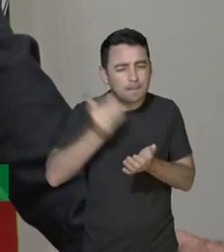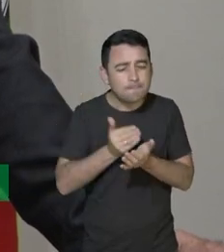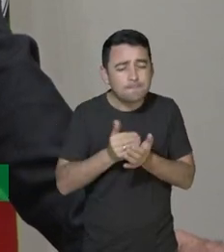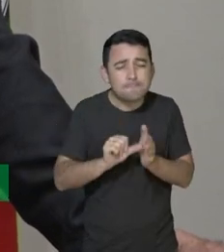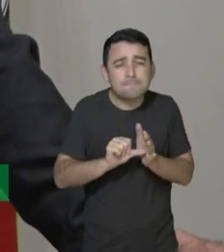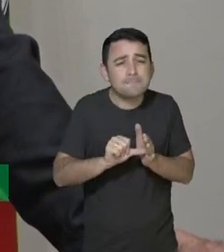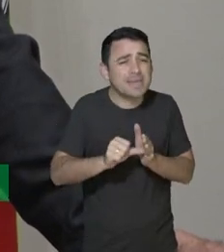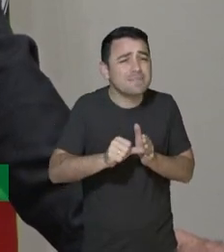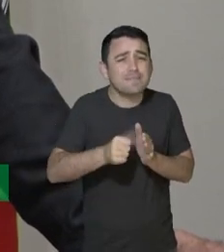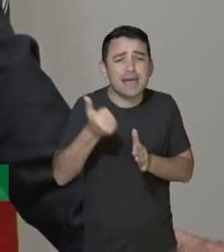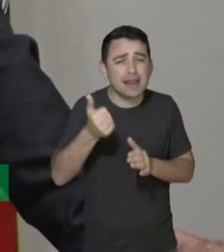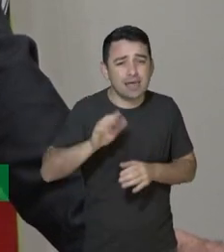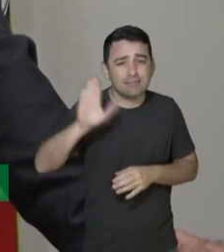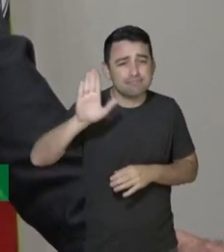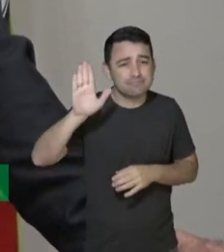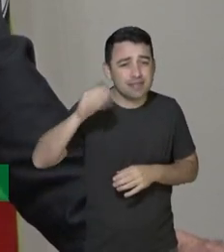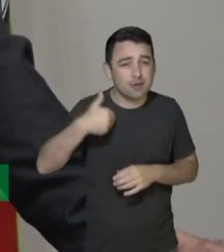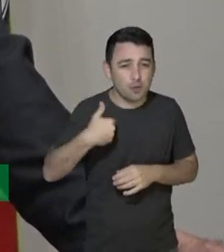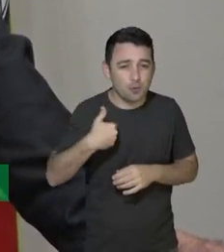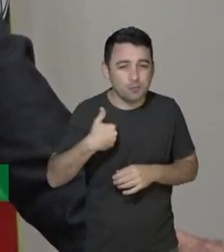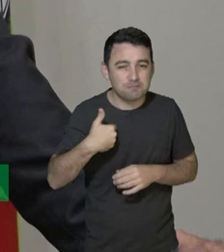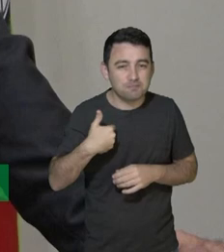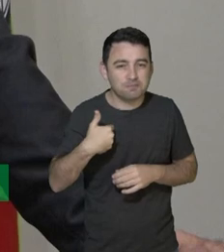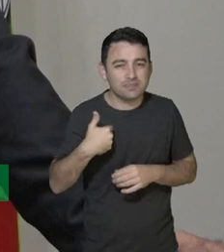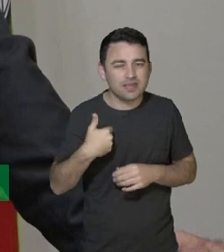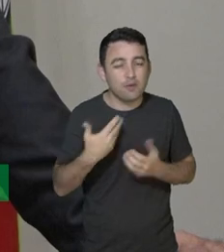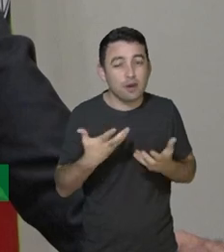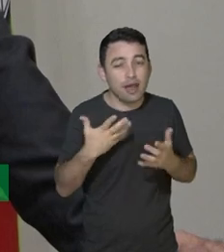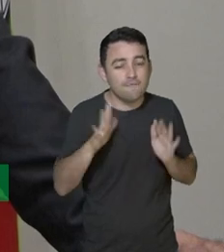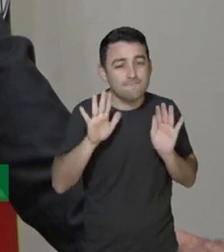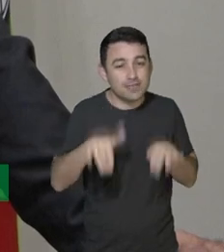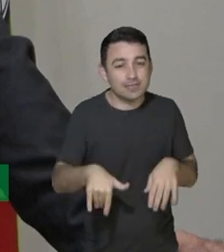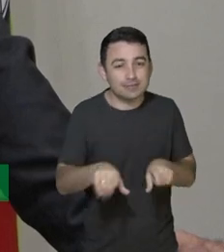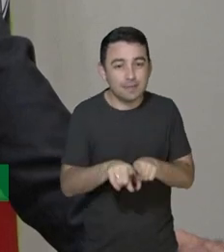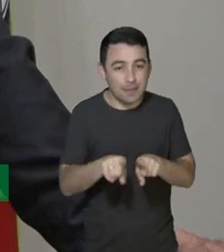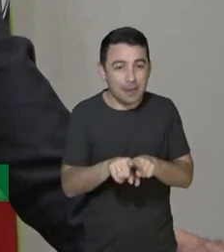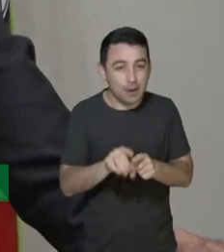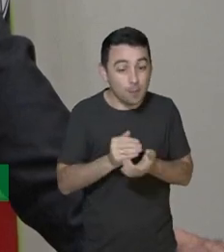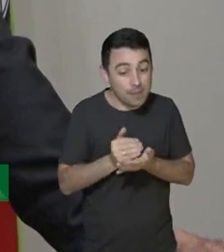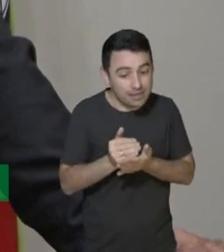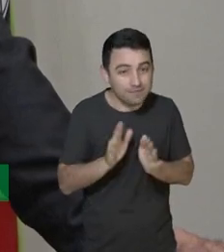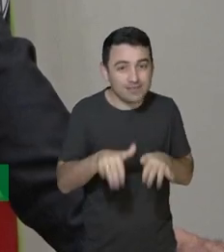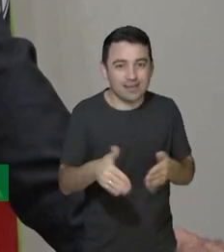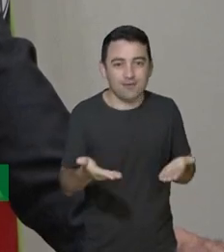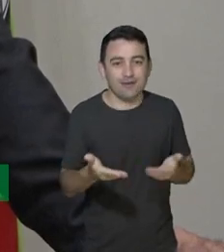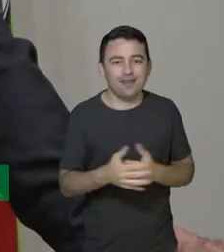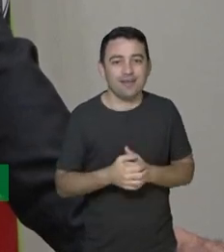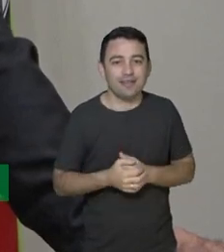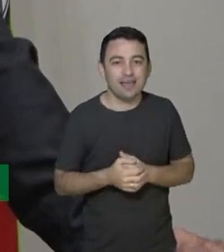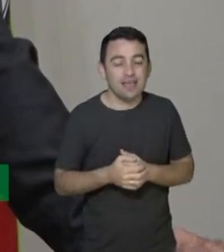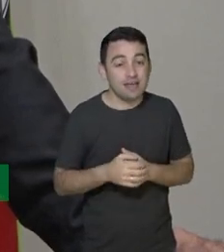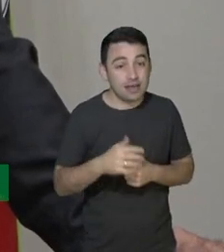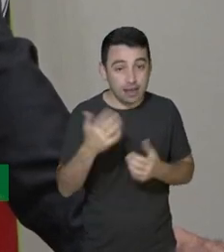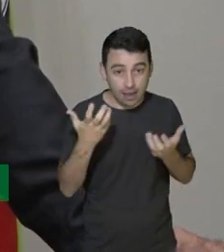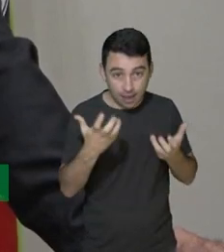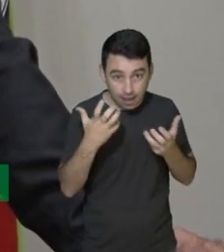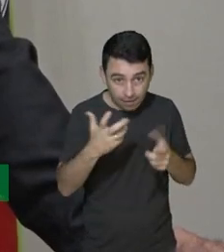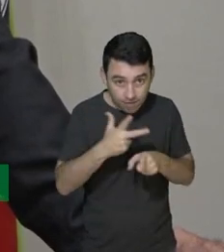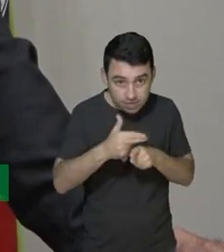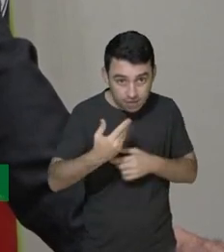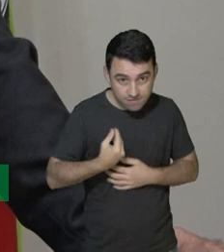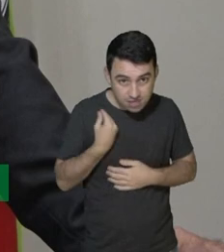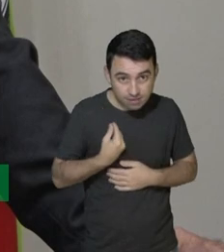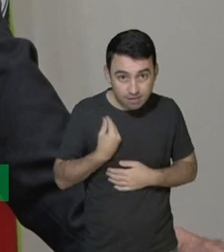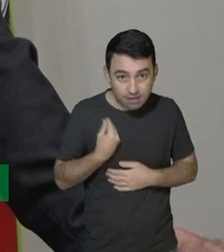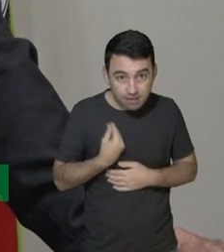minha primeira eleição. Comecei com ela e quero encerrar com ela. para a gente vencer na vida, para a